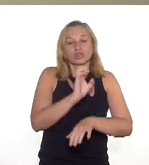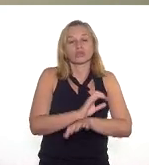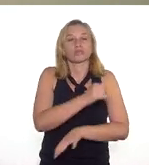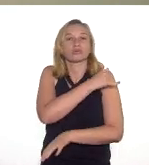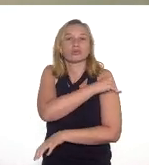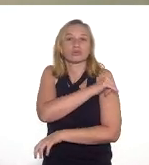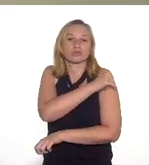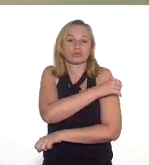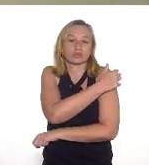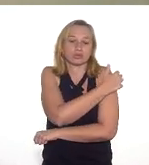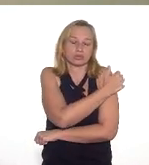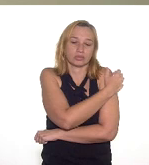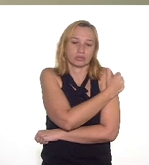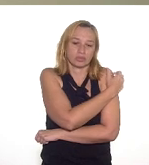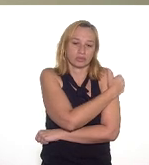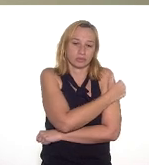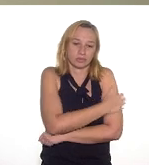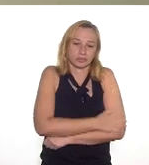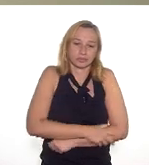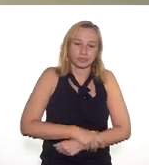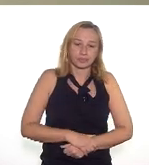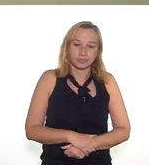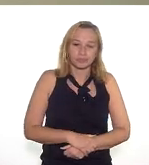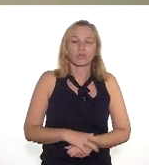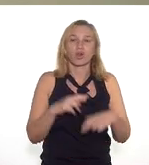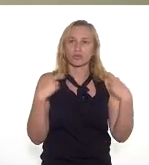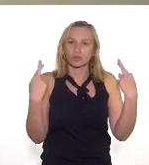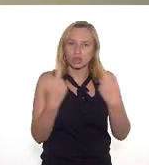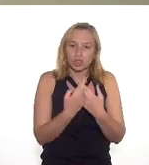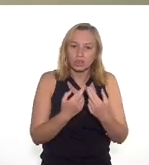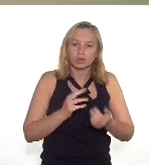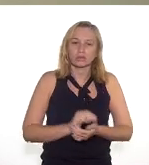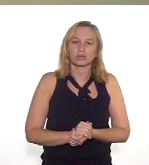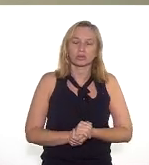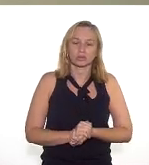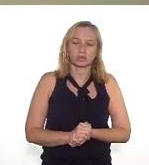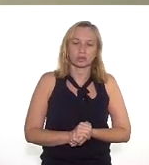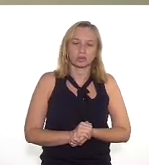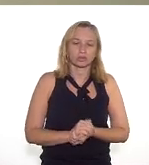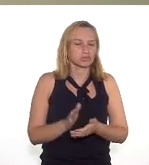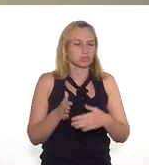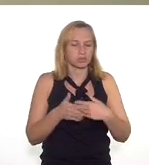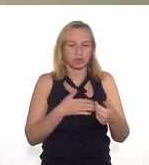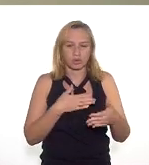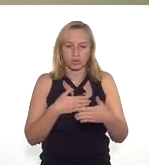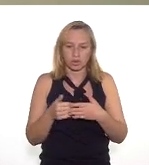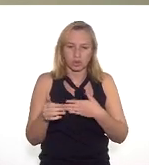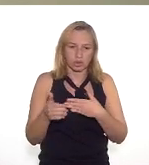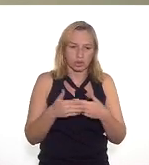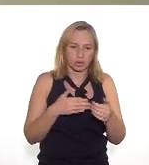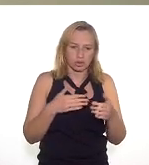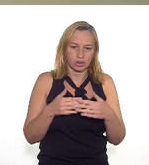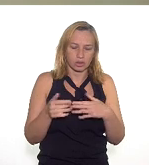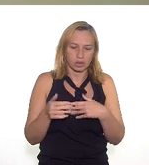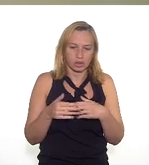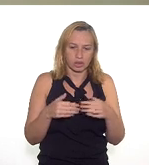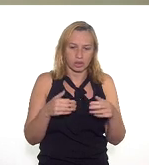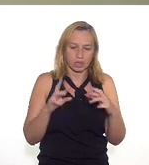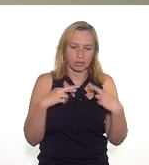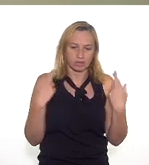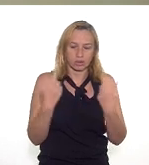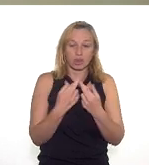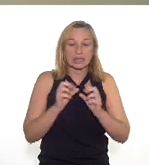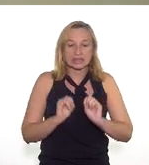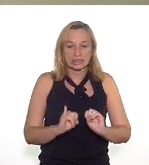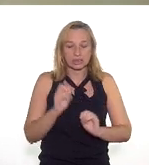de Janeiro, em seminários, em reuniões, enfim, em qualquer evento, e até mesmo na NP, se essa